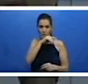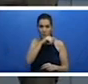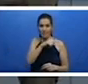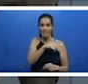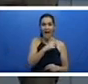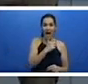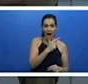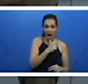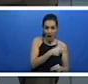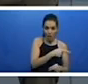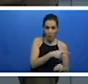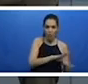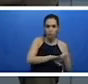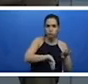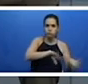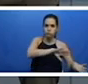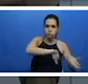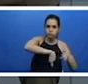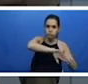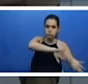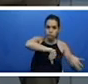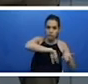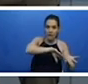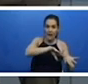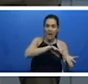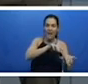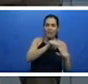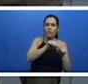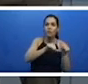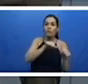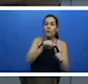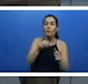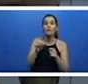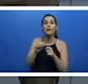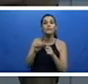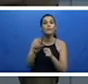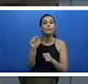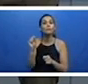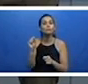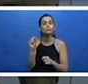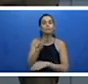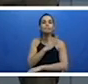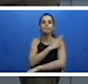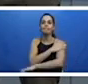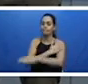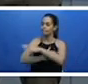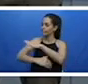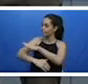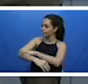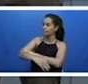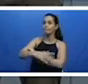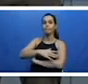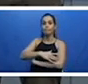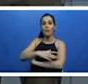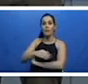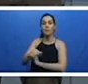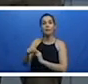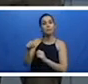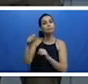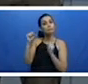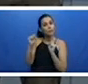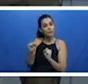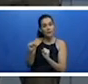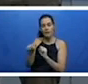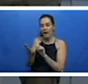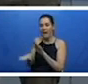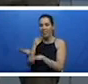de nadadeiras. E foi necessário desenvolver membros, patas, para poder andar no ambiente terrestre. E nesse